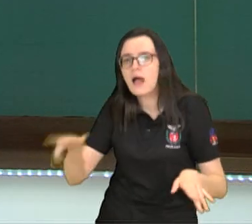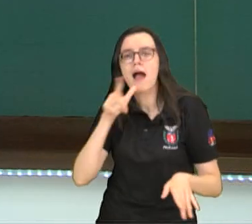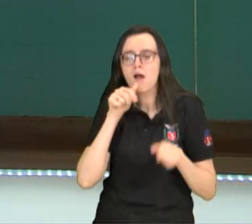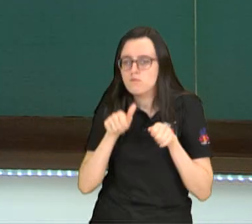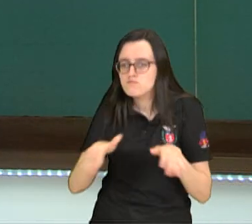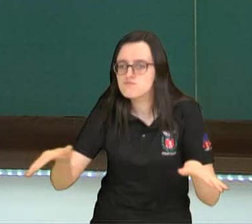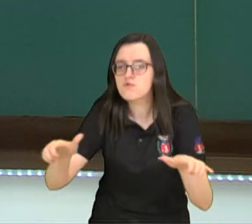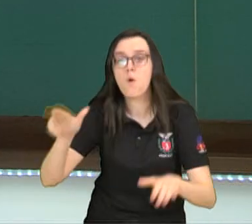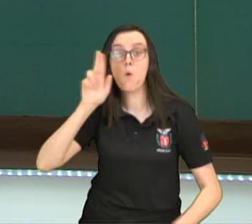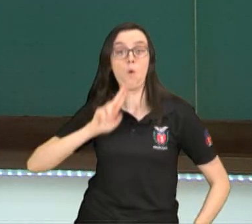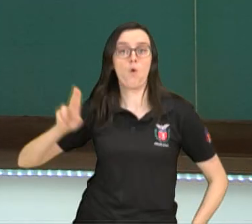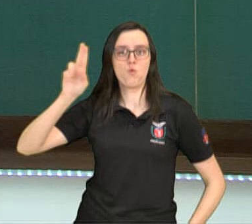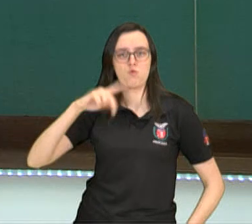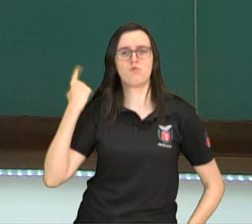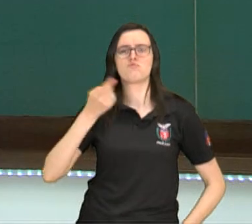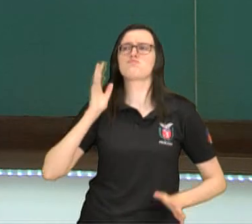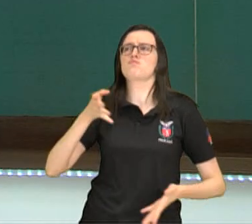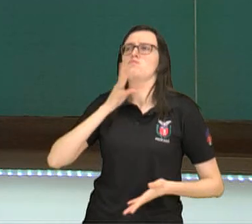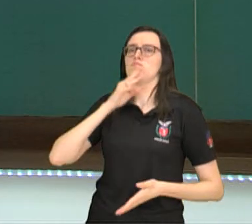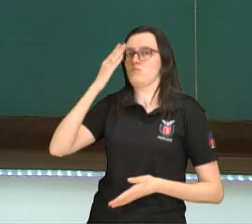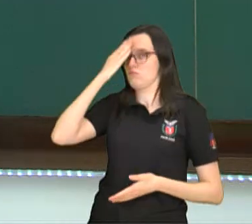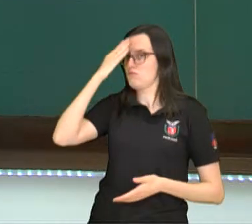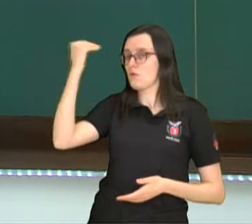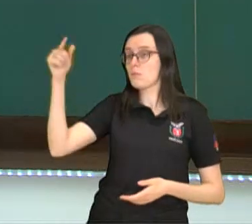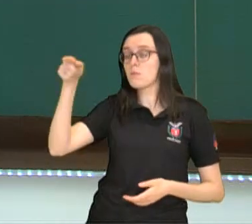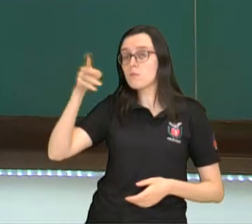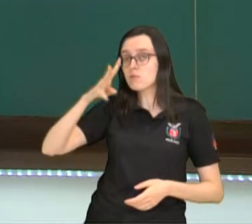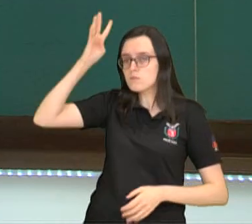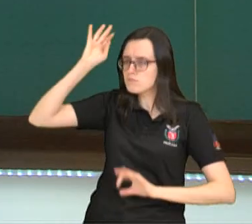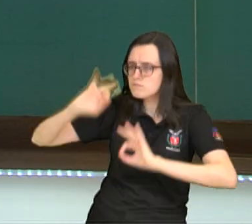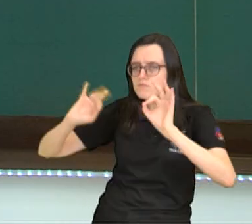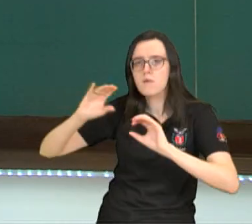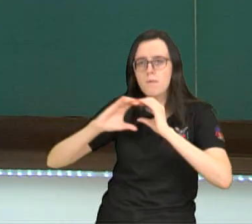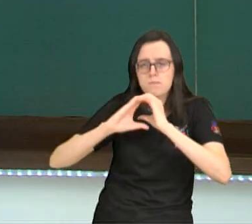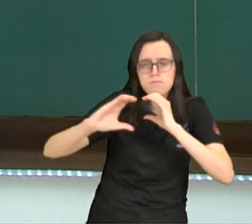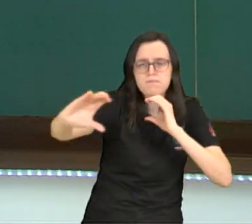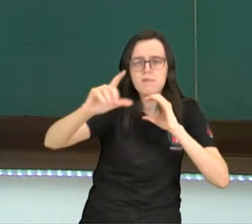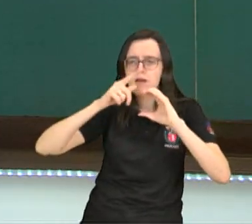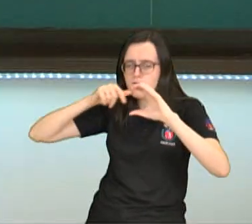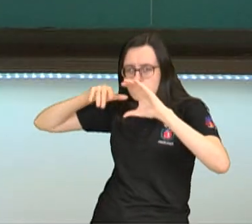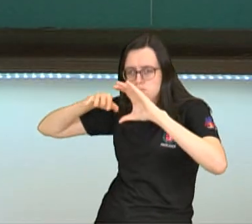vai ser muito conhecida pela construção de arquedutos, tá?